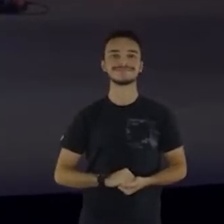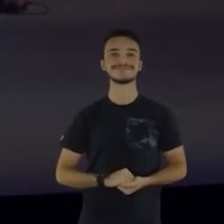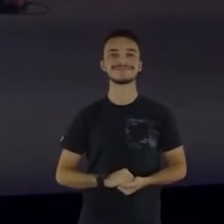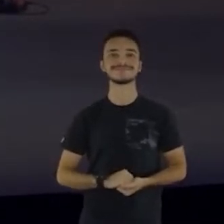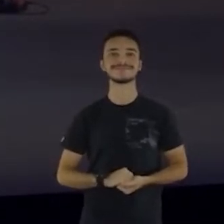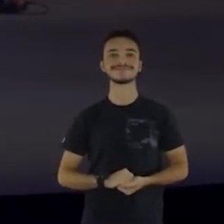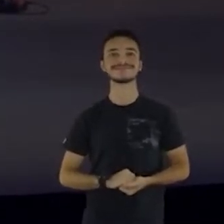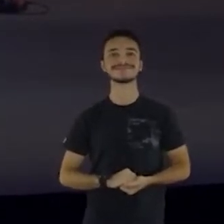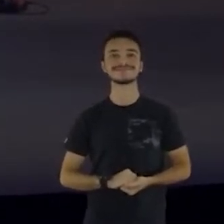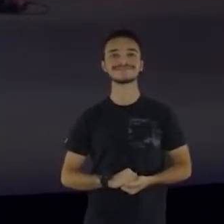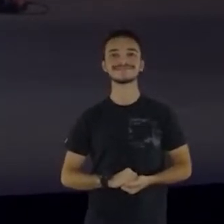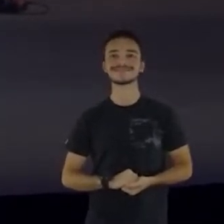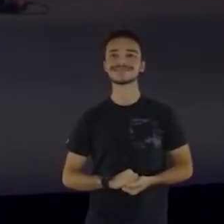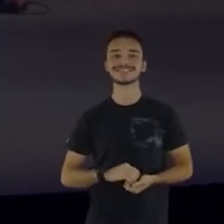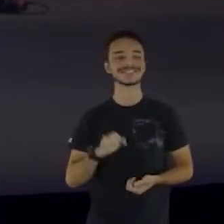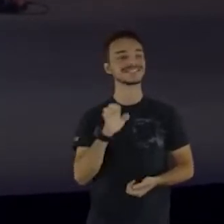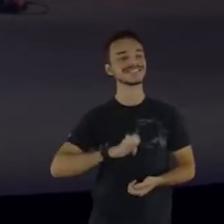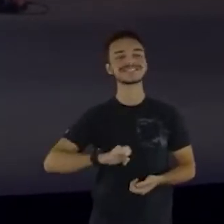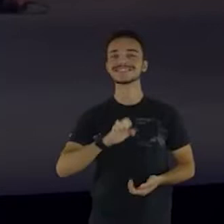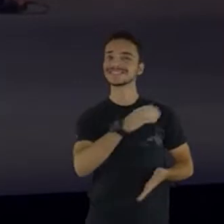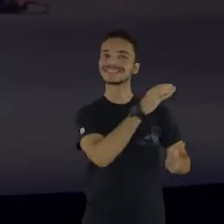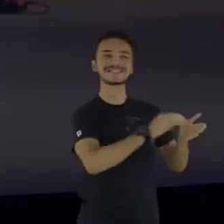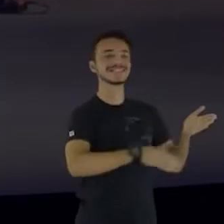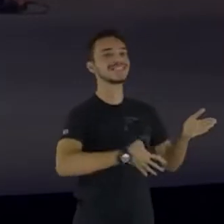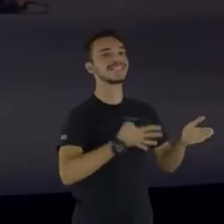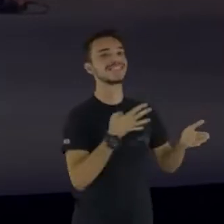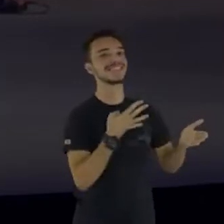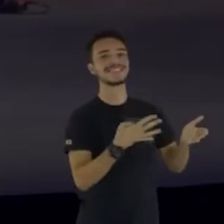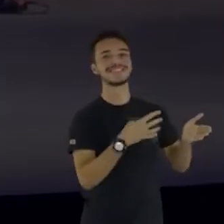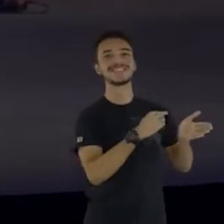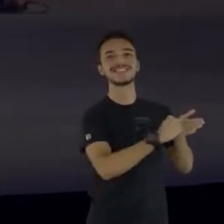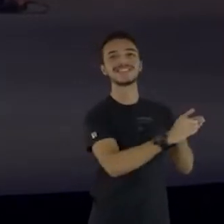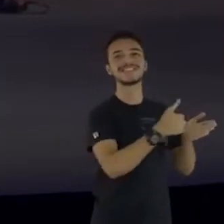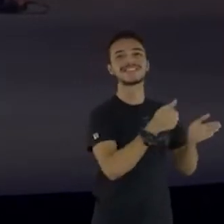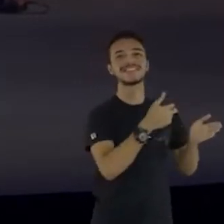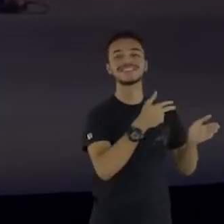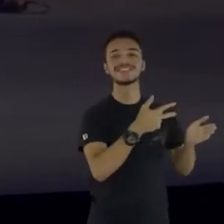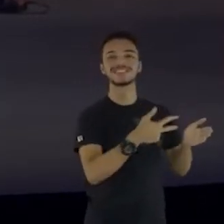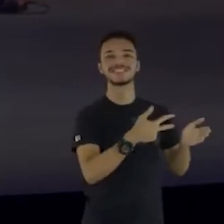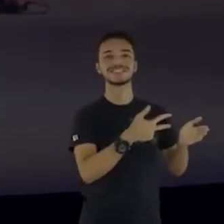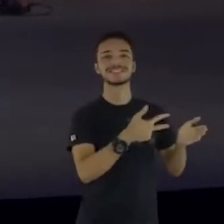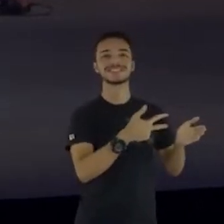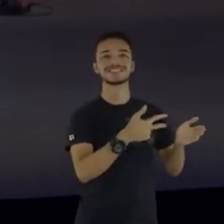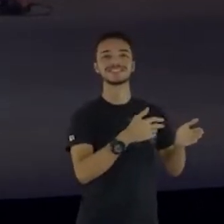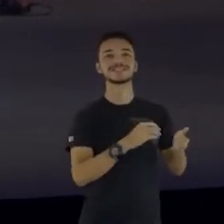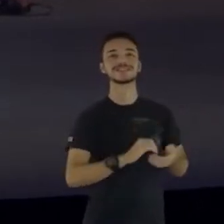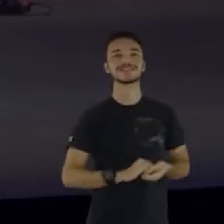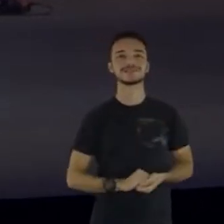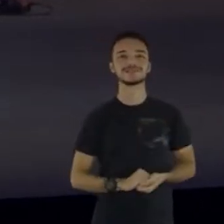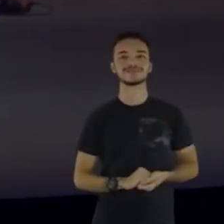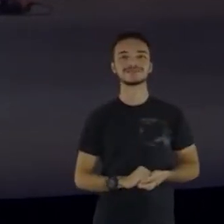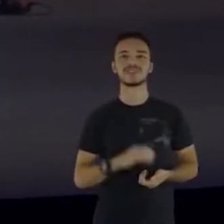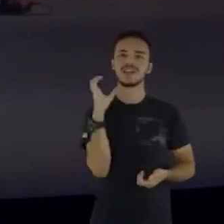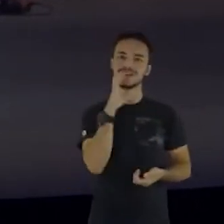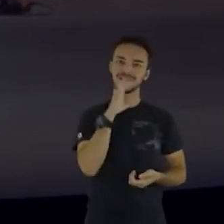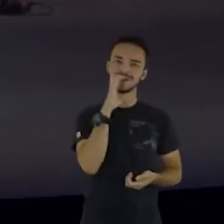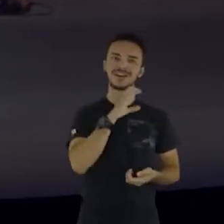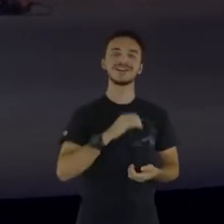Efésios capítulo 4, versículo 13. A minha filha me chamando de mané, não vou aguentar, hein? Vamos lá, abre essa Bíblia